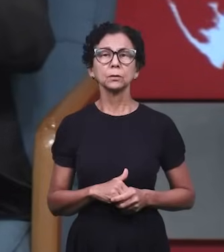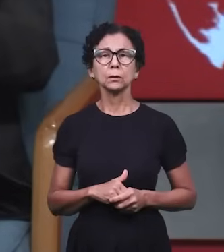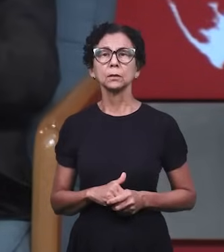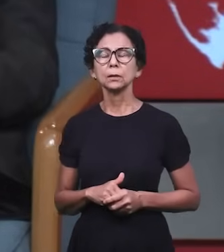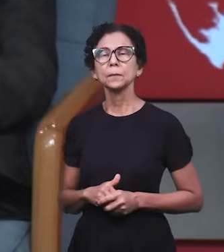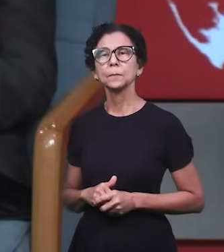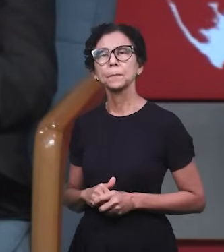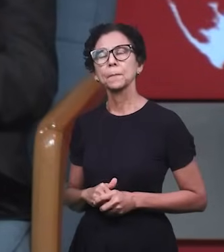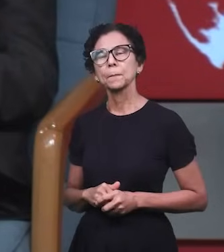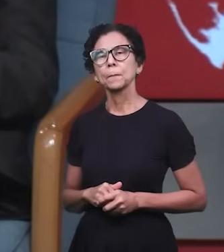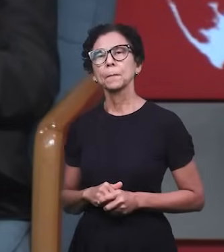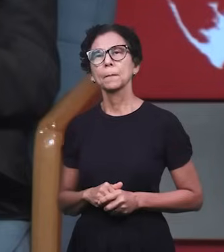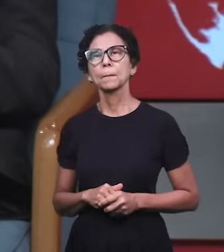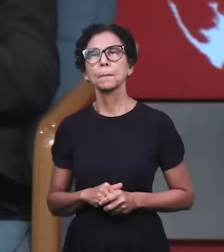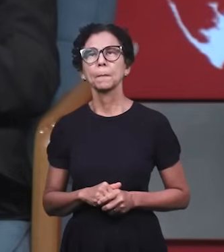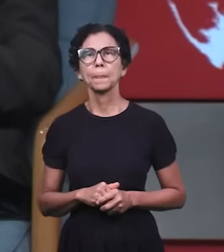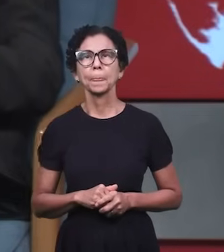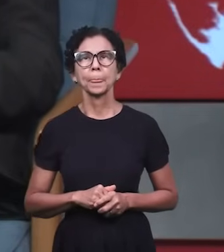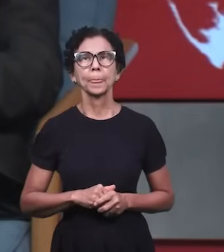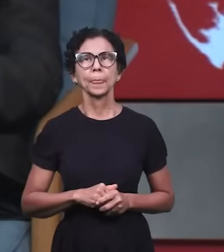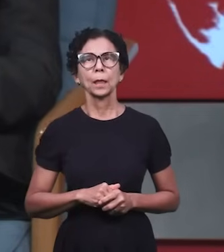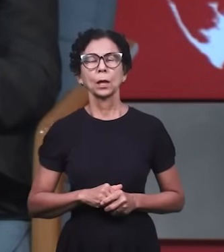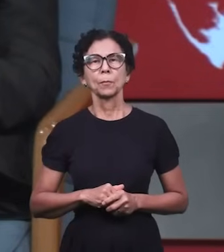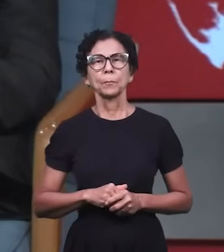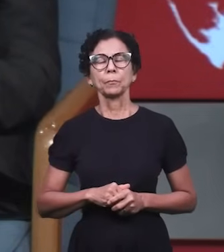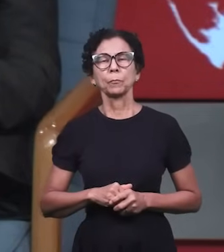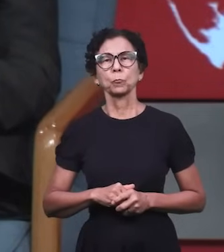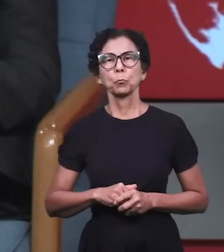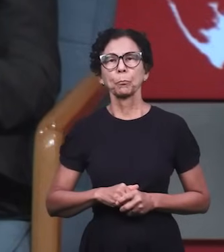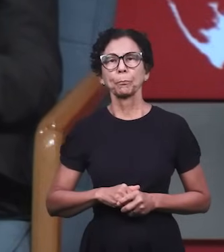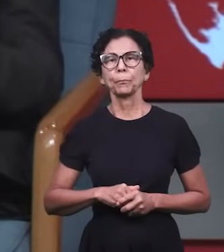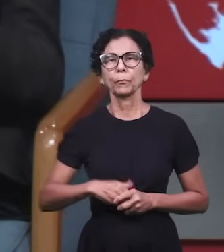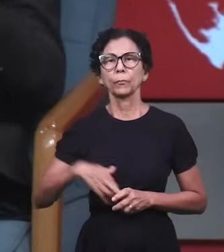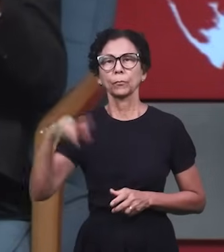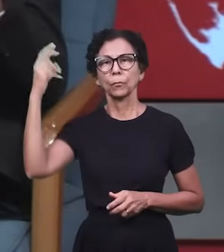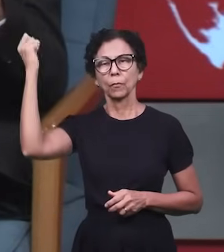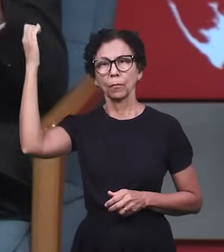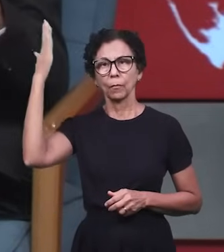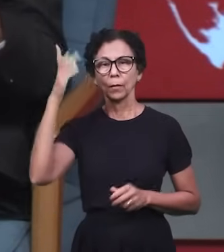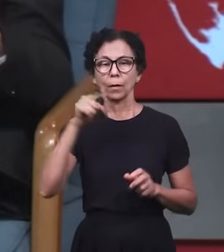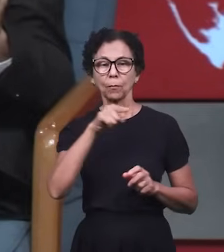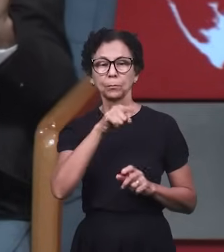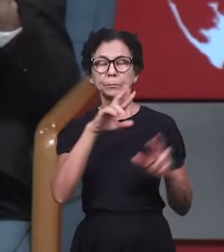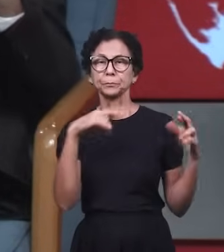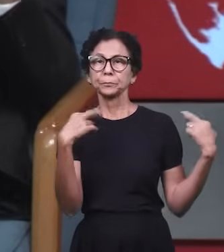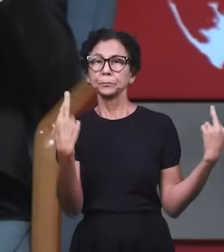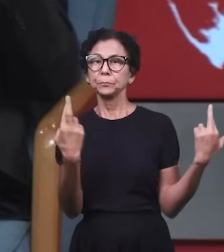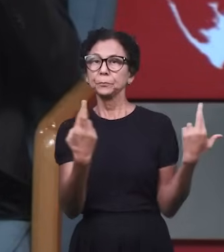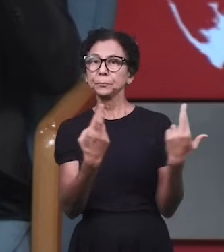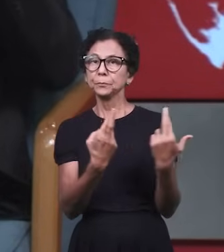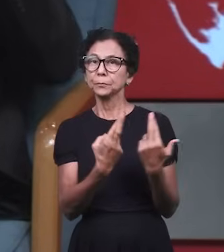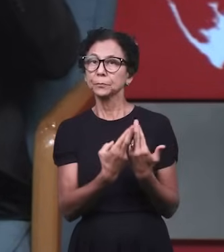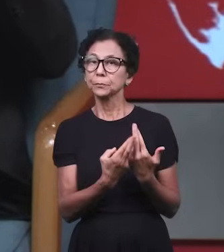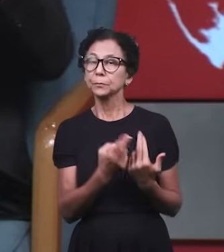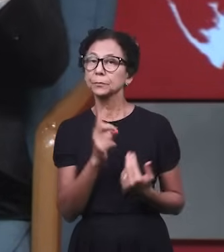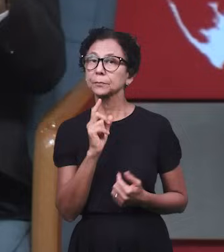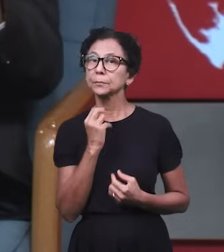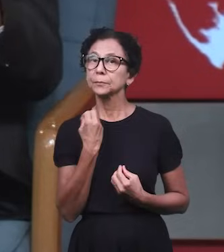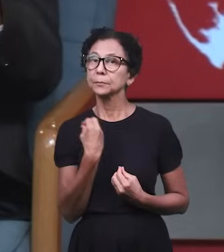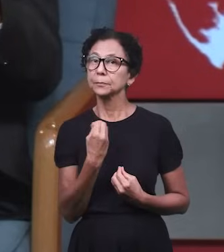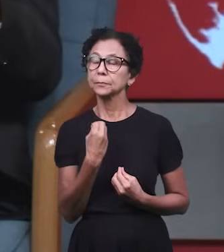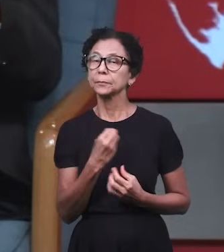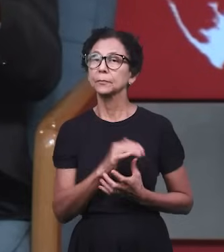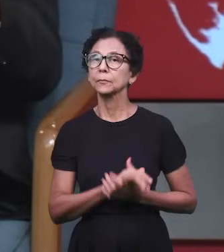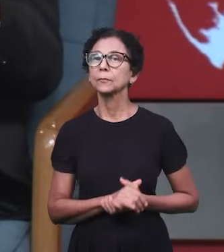quando o Senhor mostrou aquela reunião, o Senhor não mostrou aquela reunião para isso. Aquela reunião é para que os dons fossem